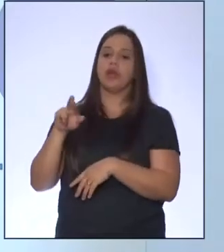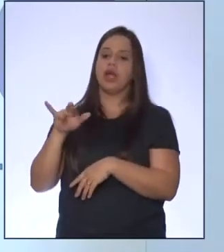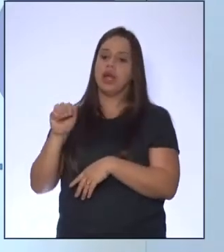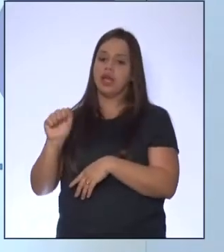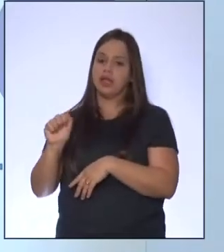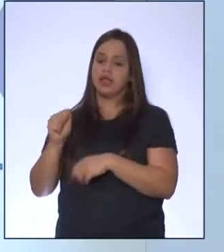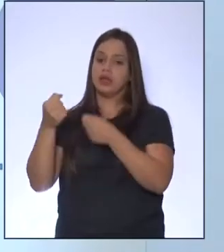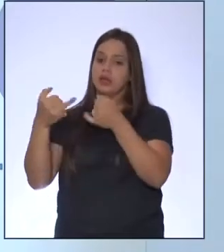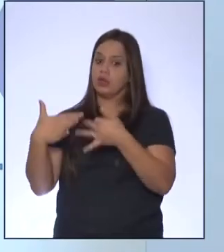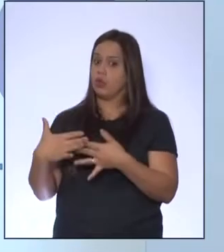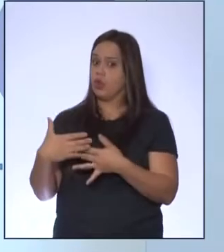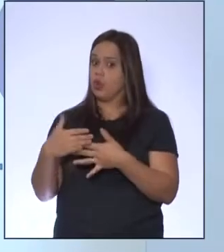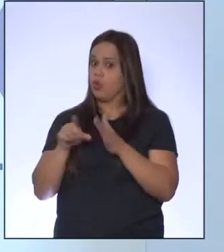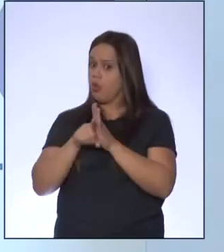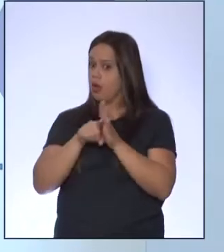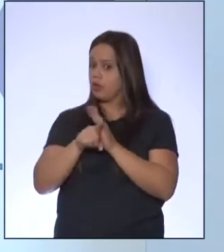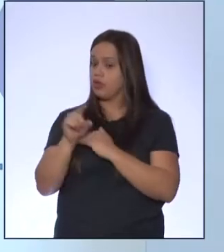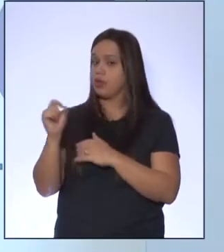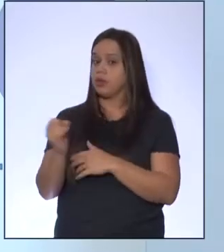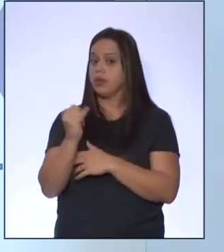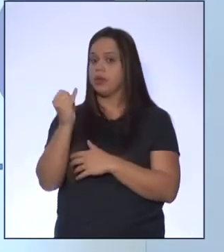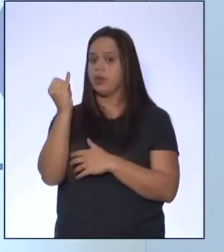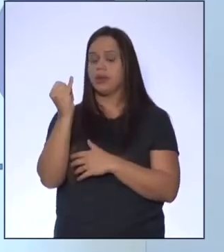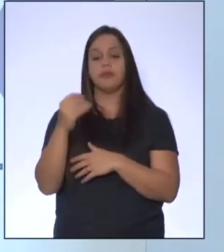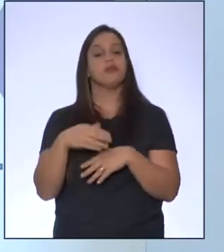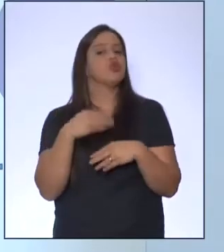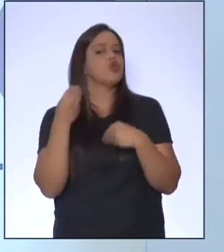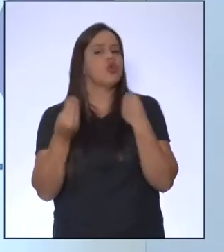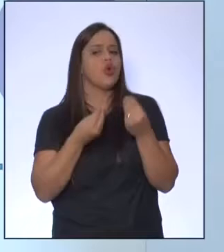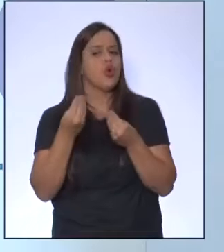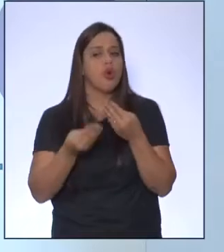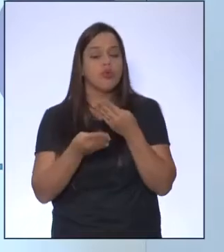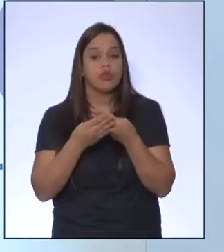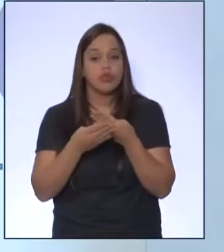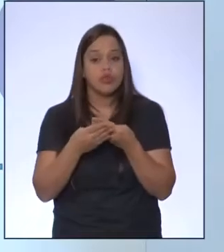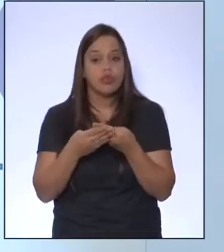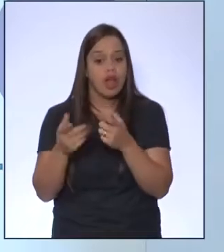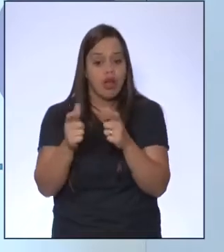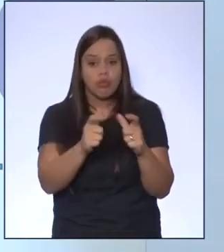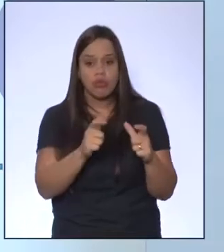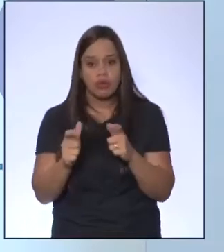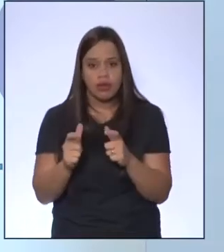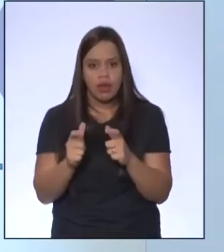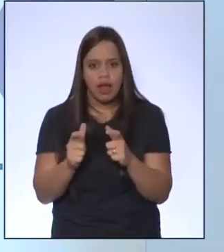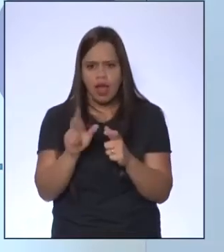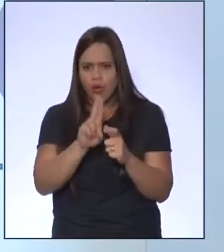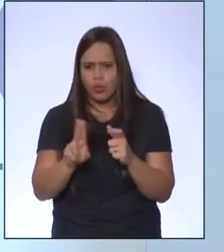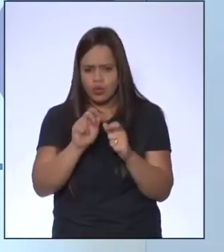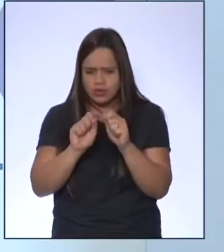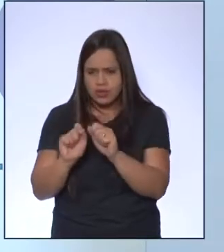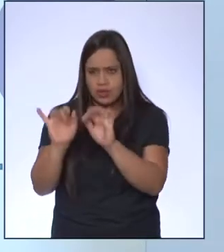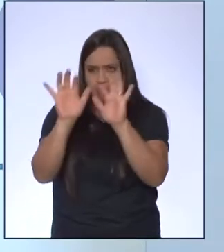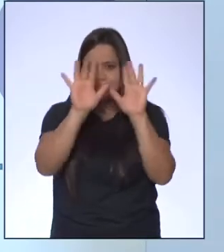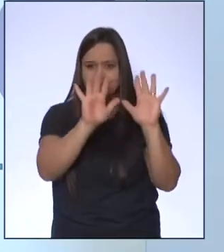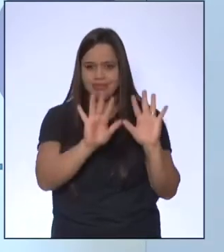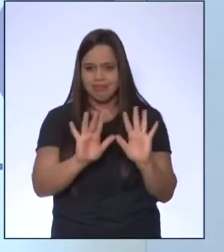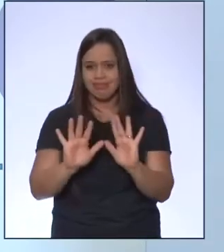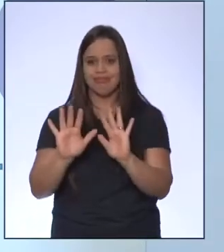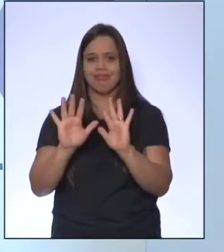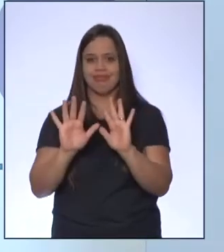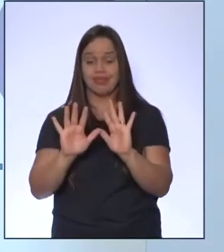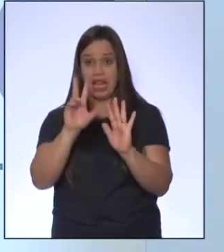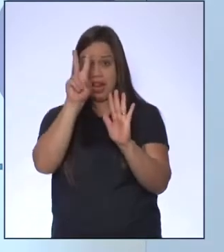questionamento muito importante. Como podemos estudar um lugar a partir da paisagem? Será que é possível, a partir